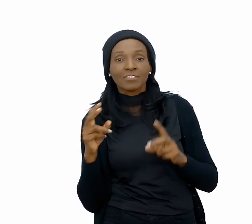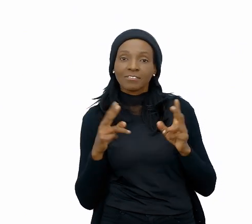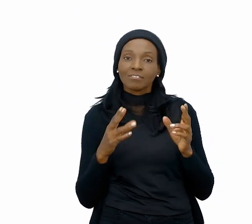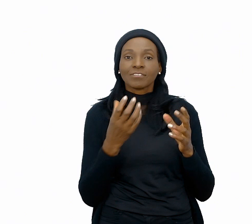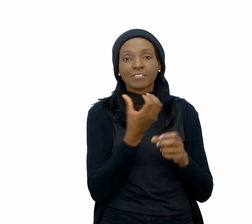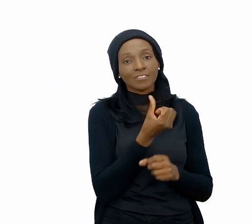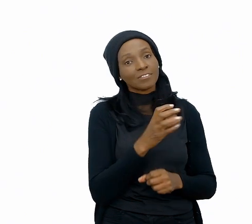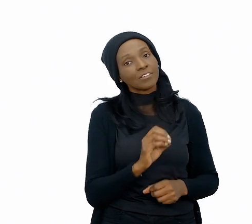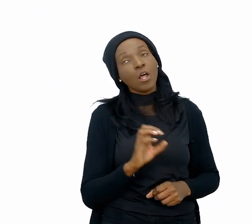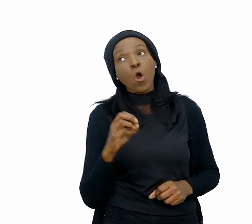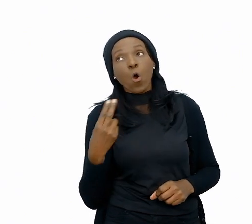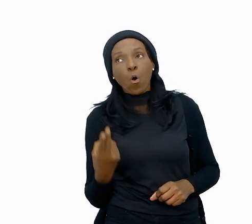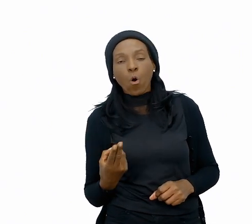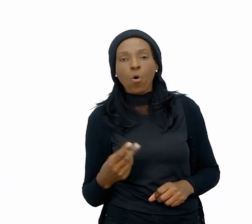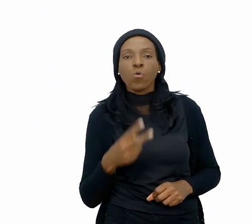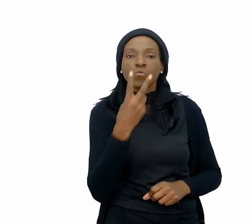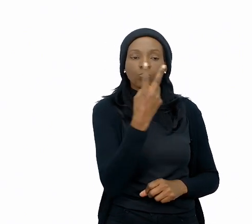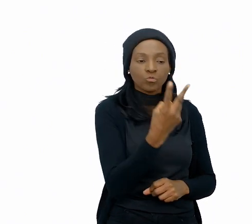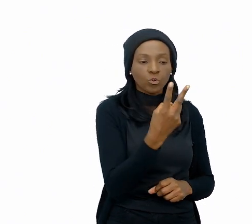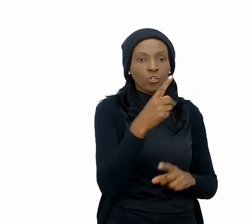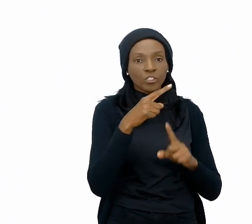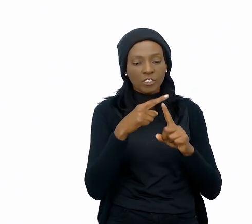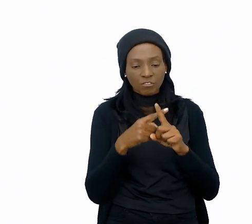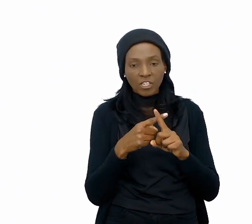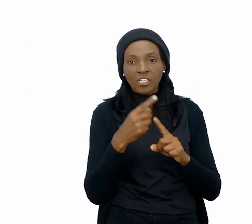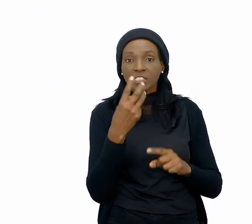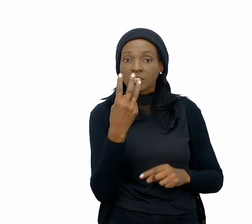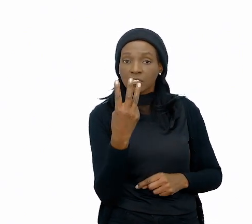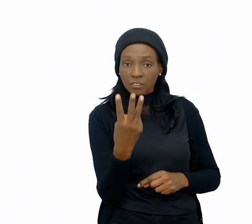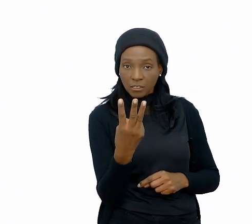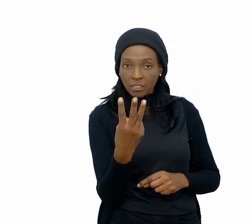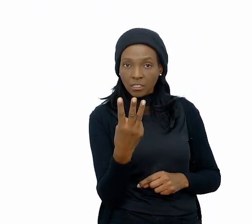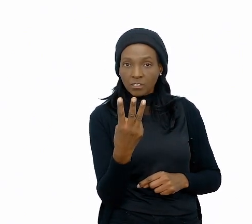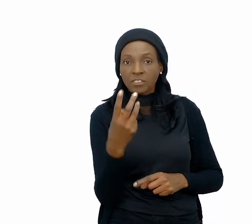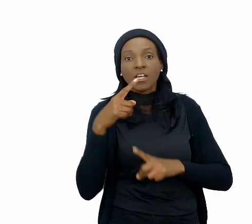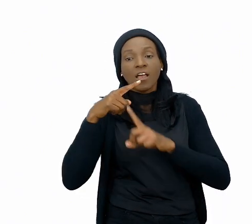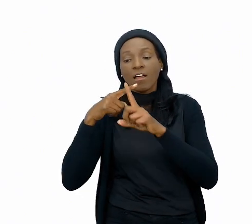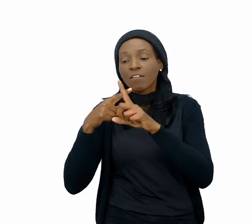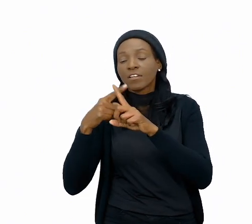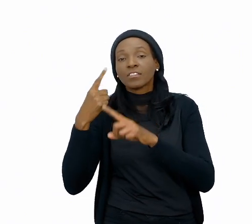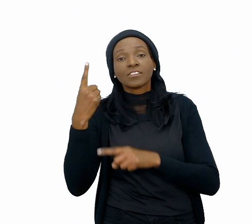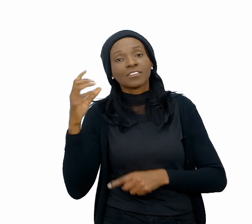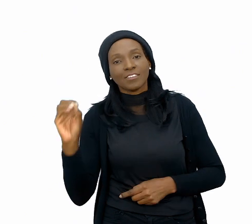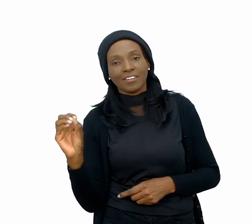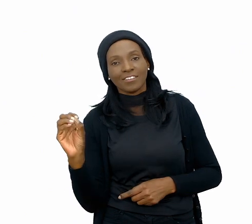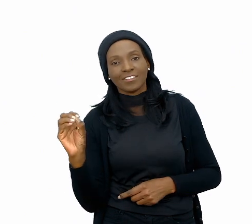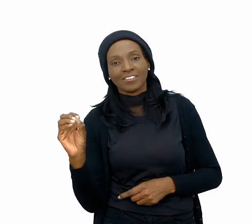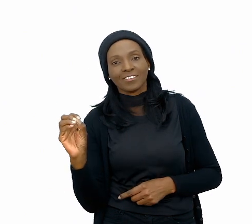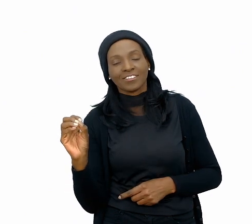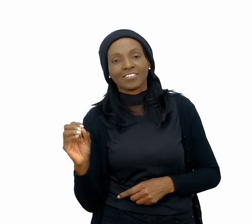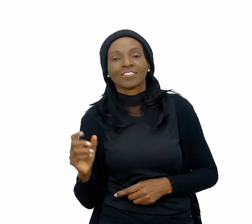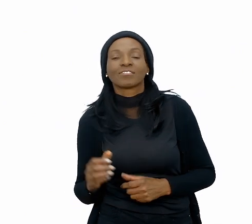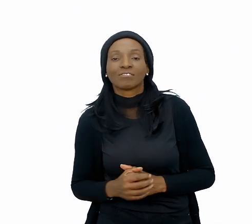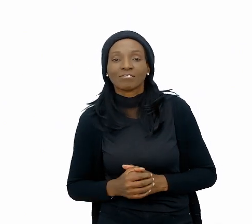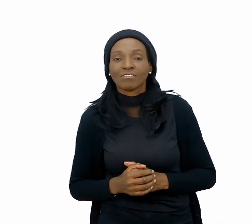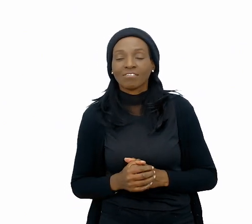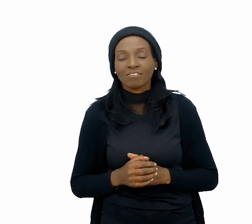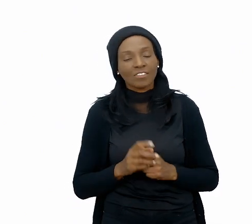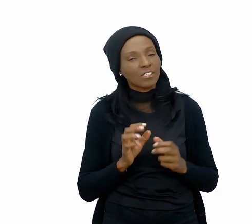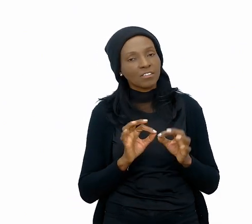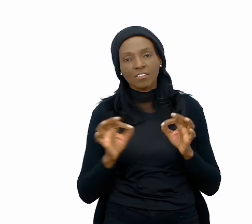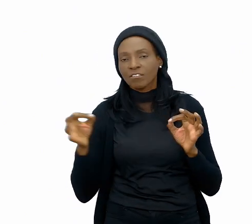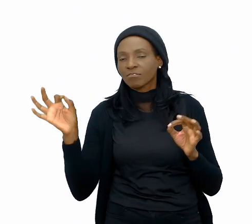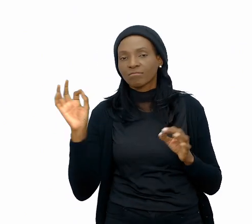é igual a 2 vezes o número 3, né? Vezes 10. E assim por